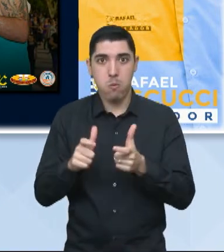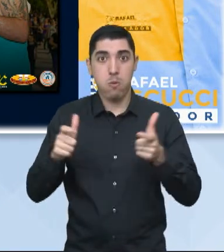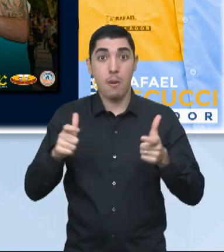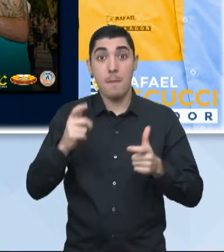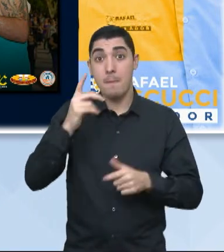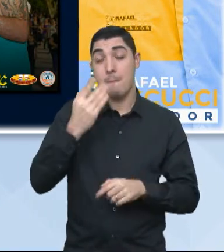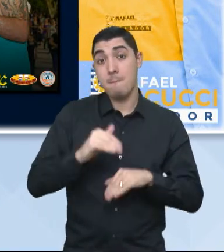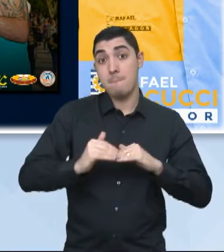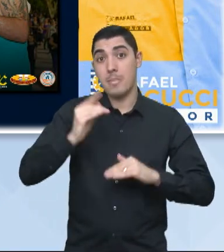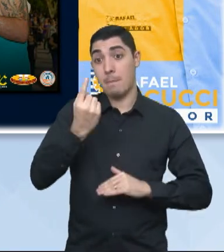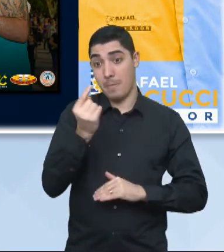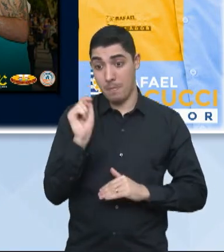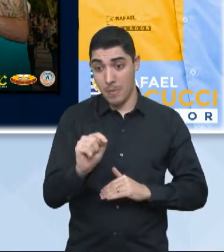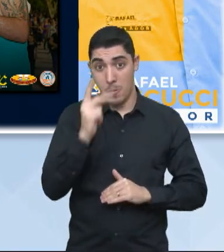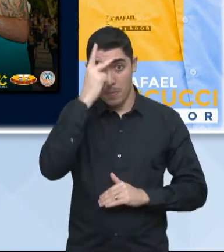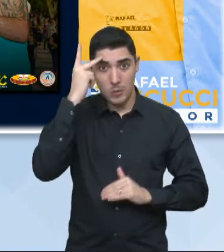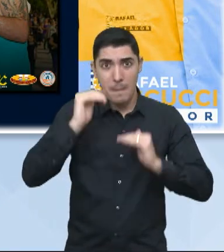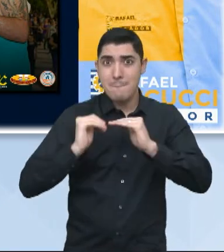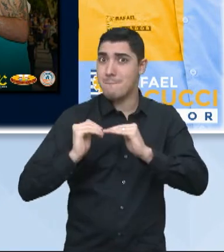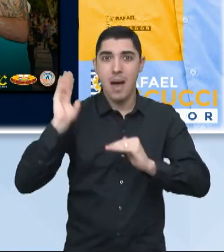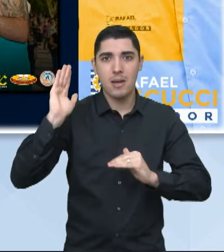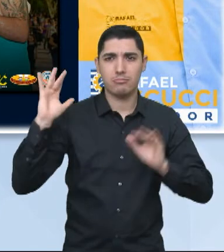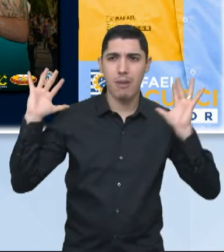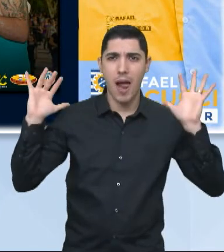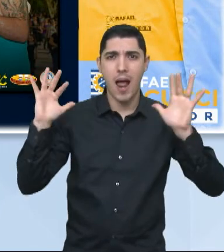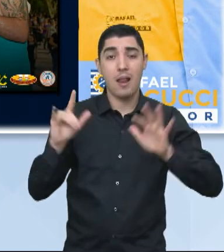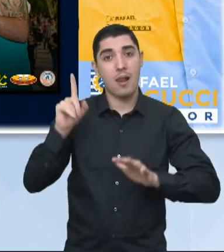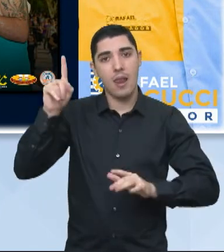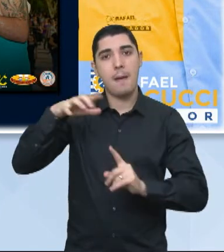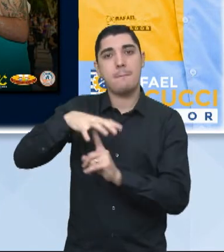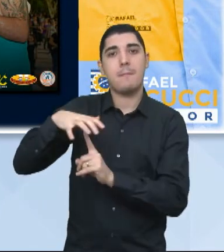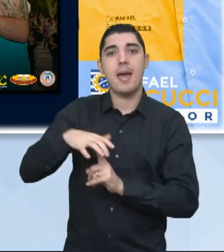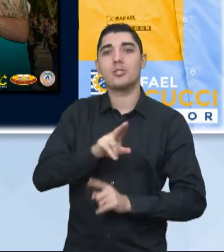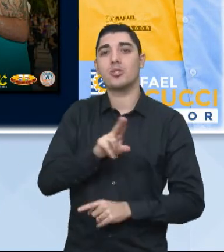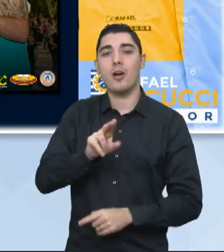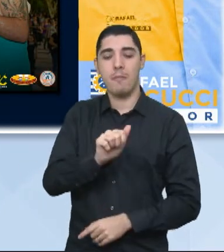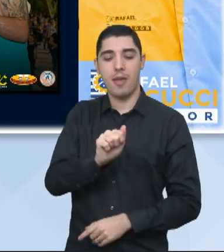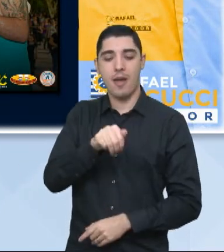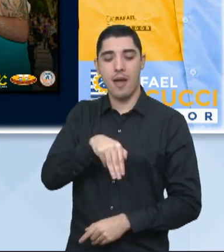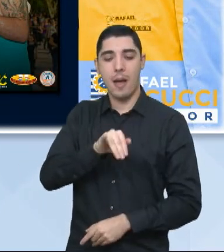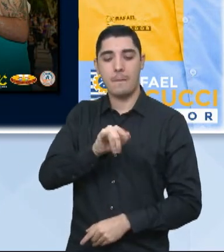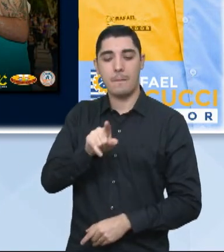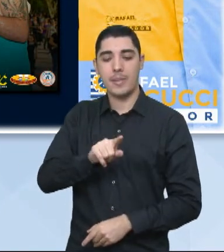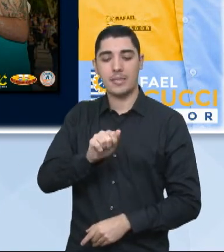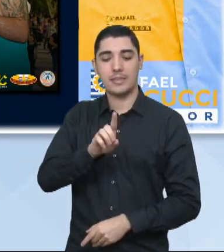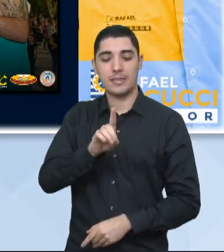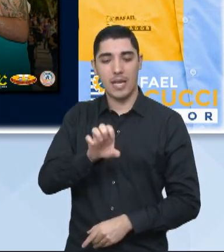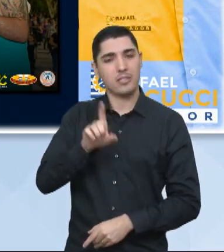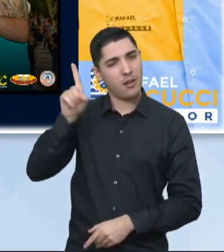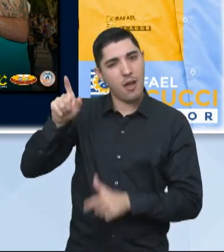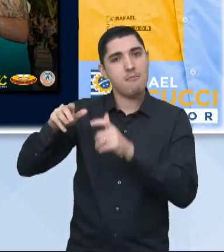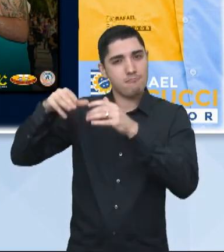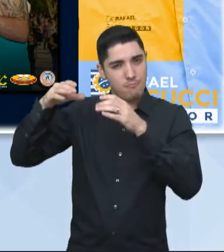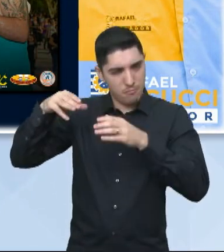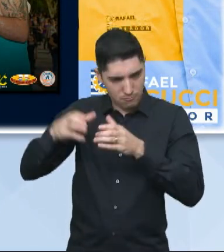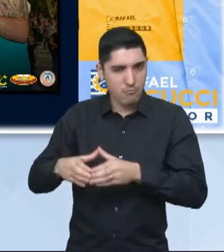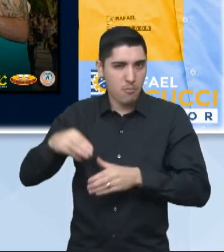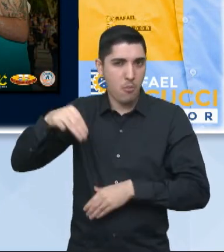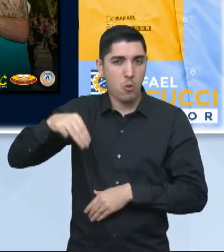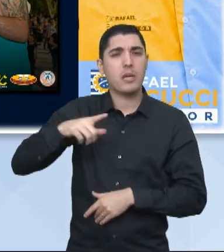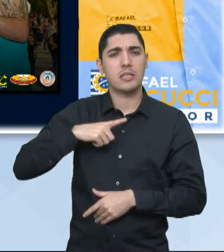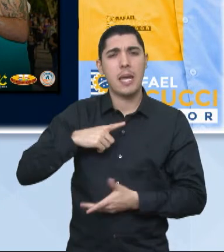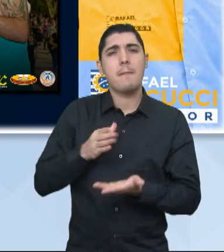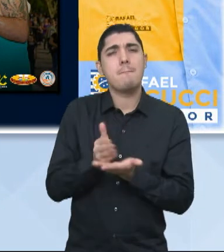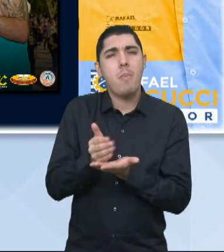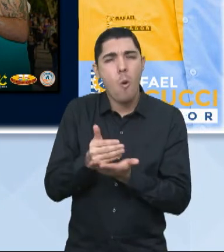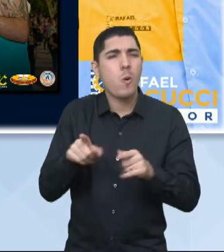de 1.000 pessoas estiveram presentes lá na Praça da Amizade no Jardim Morumbi, comemorando os 4 anos de Zumba. Teve bolo da Padaria Primor,